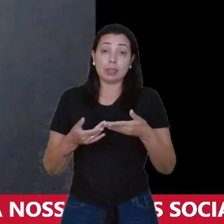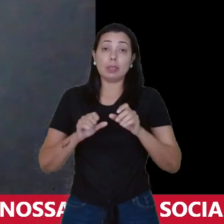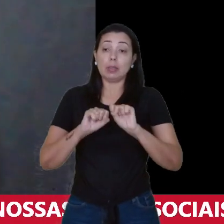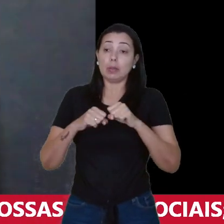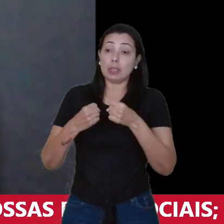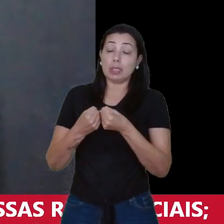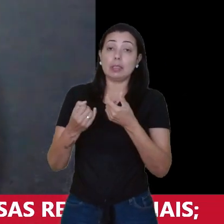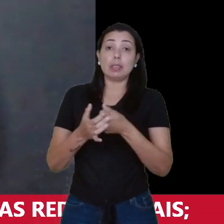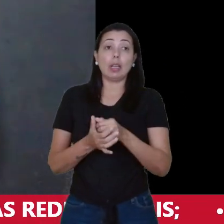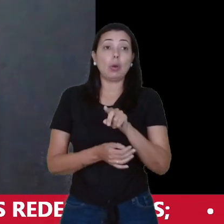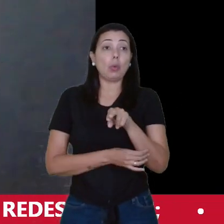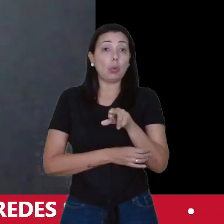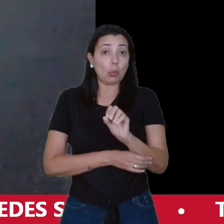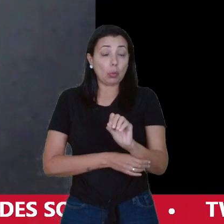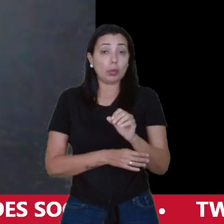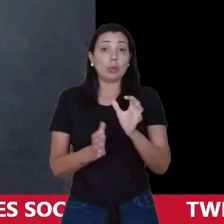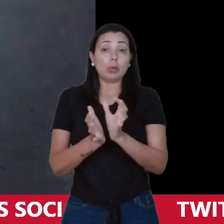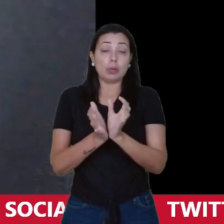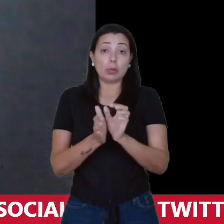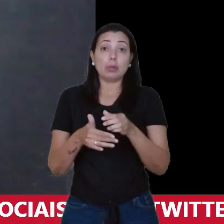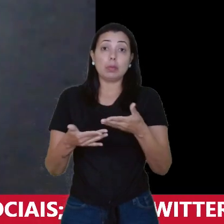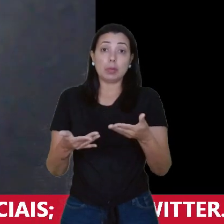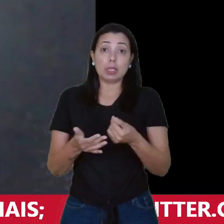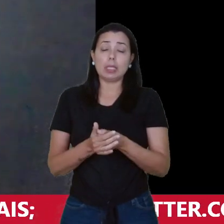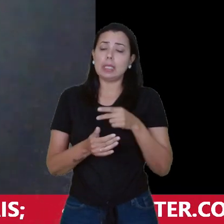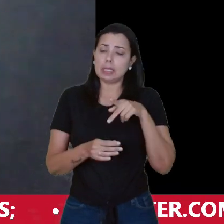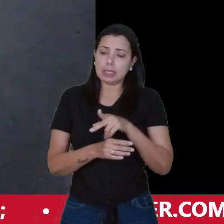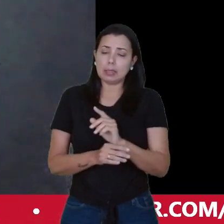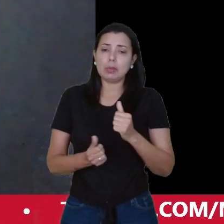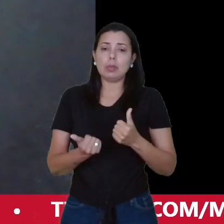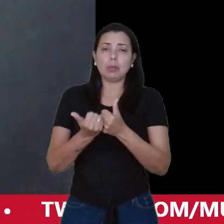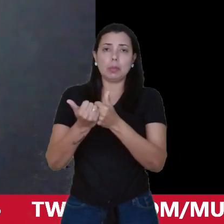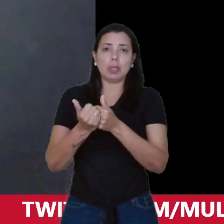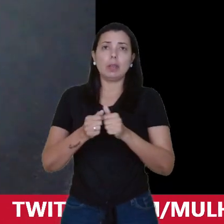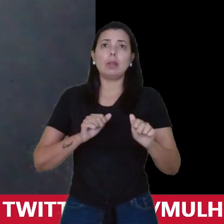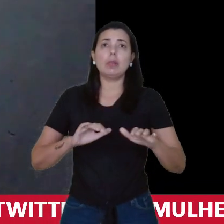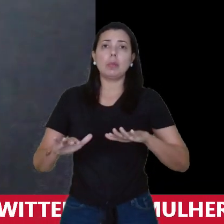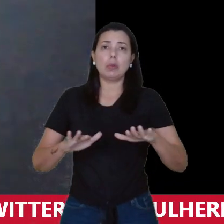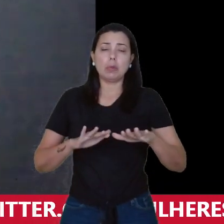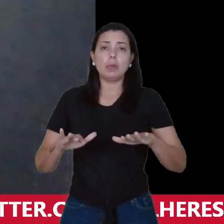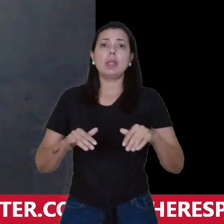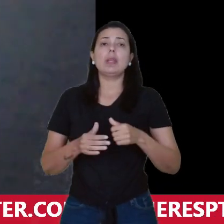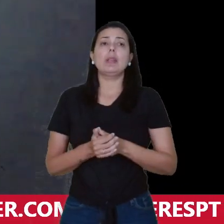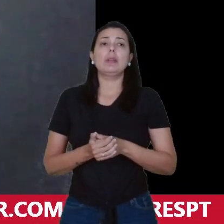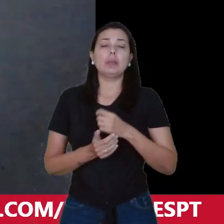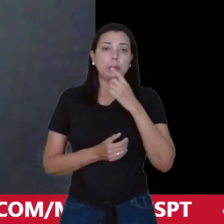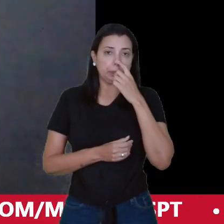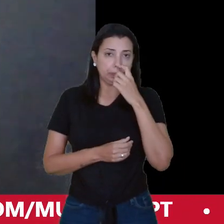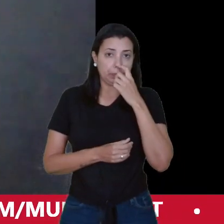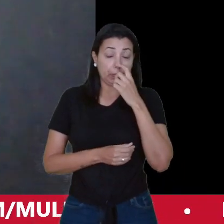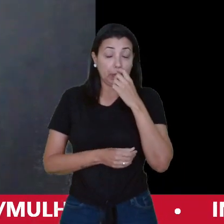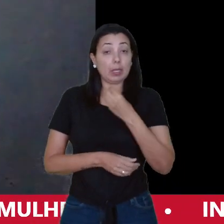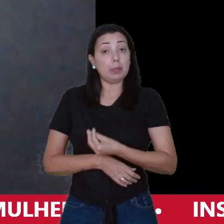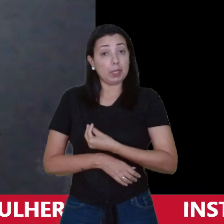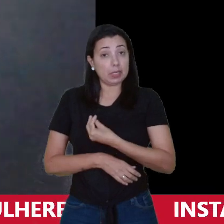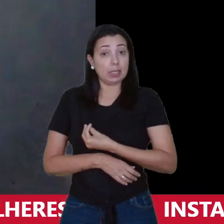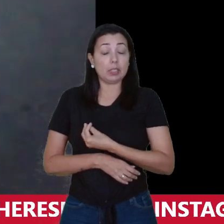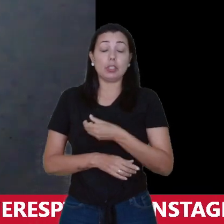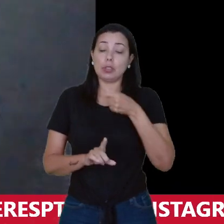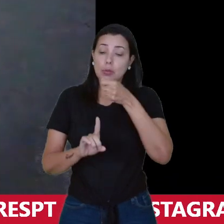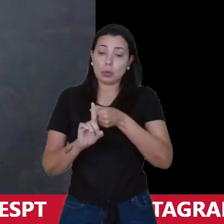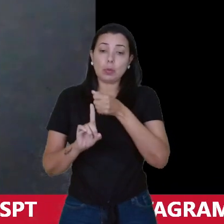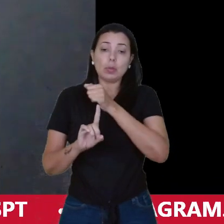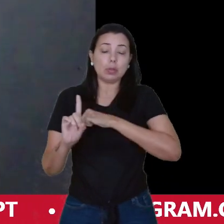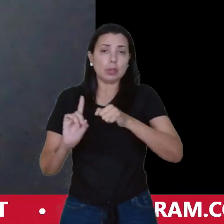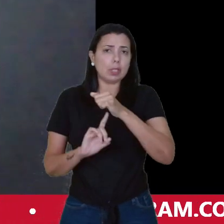da UNE, fui para a direção da entidade e sempre ocupei um papel de mobilização, de estar presente na luta social.